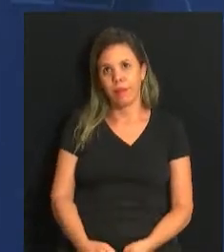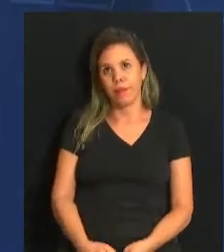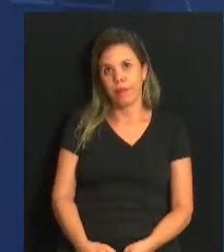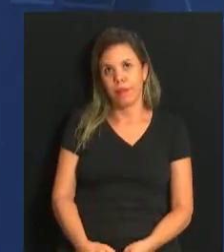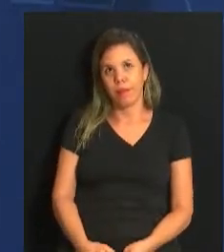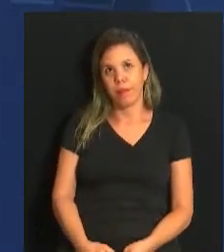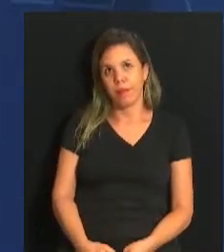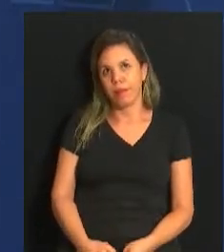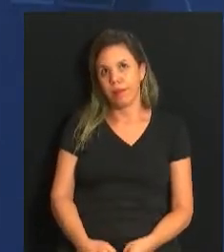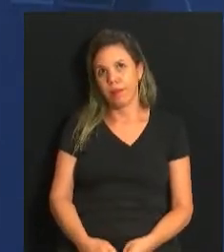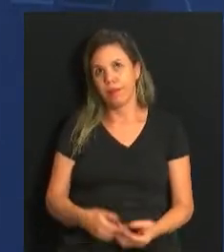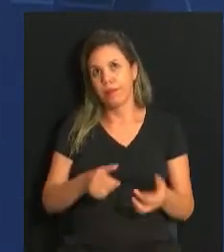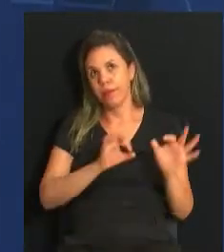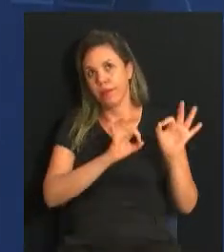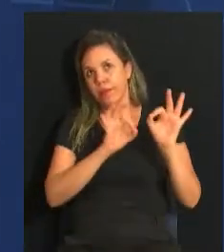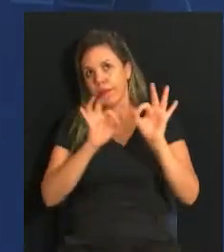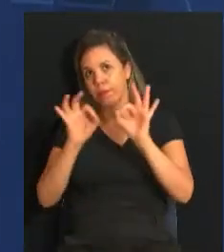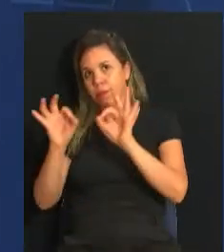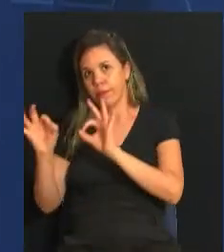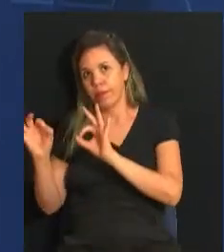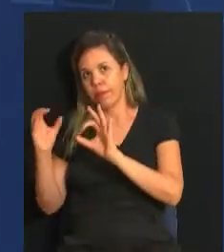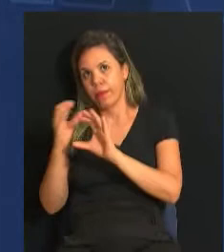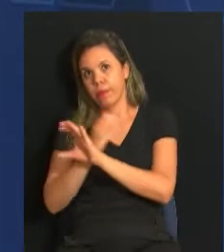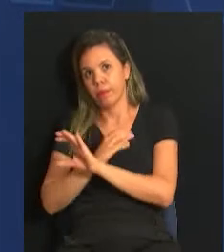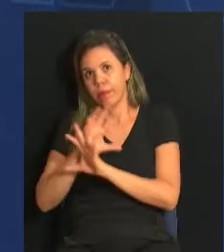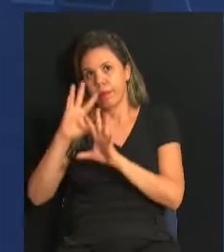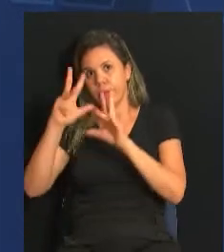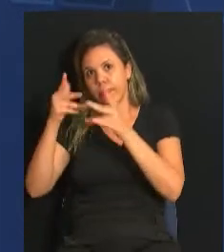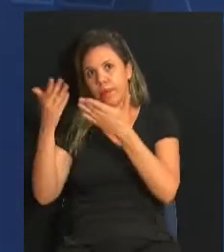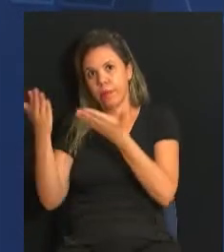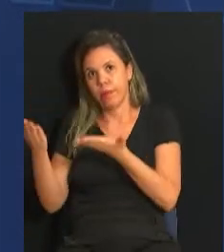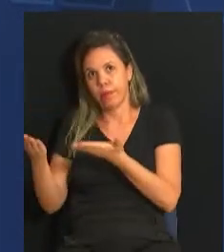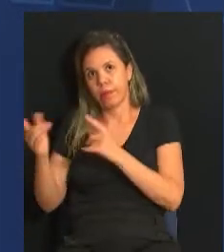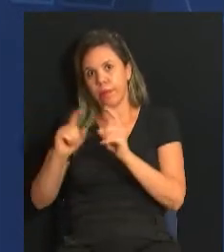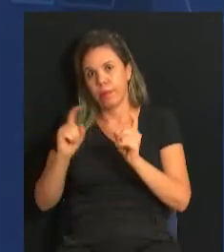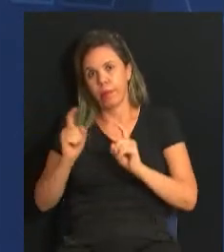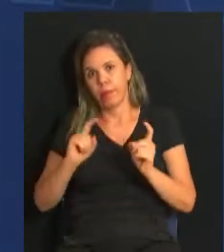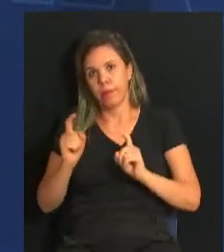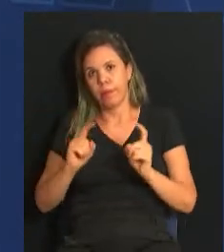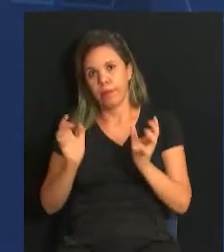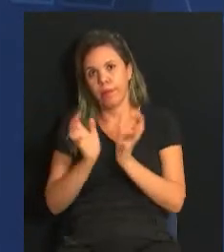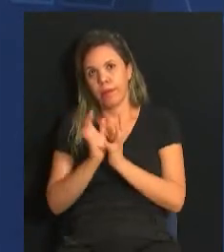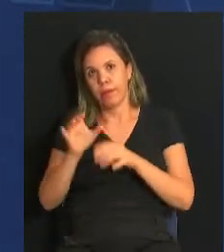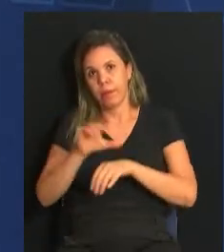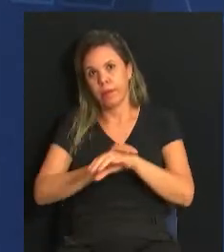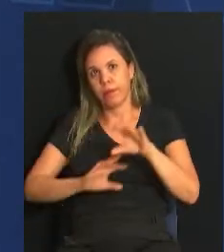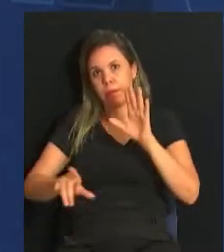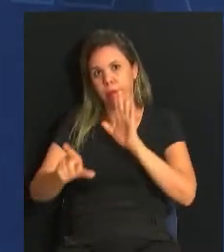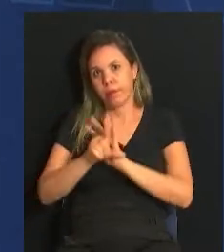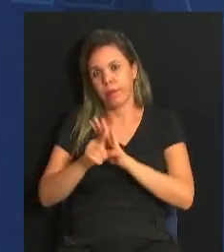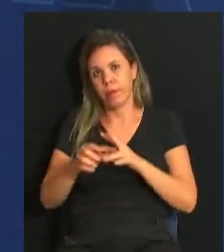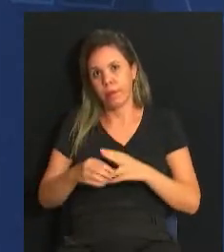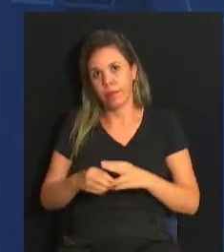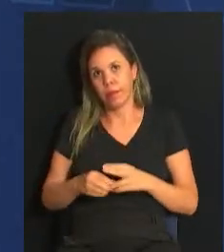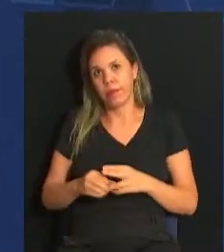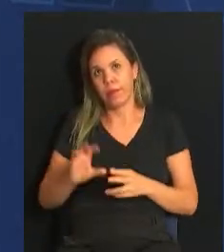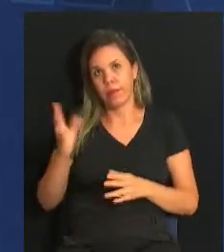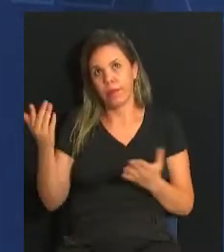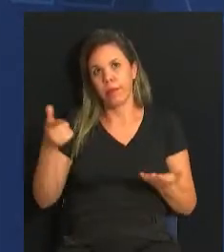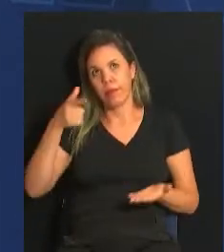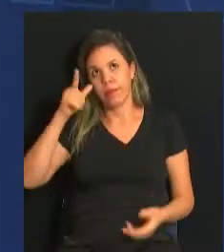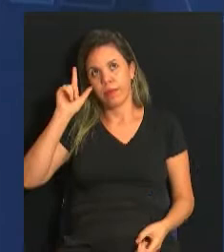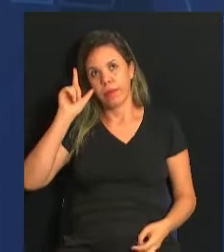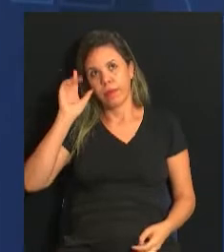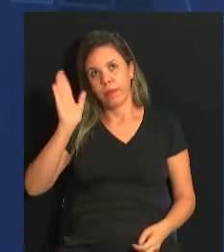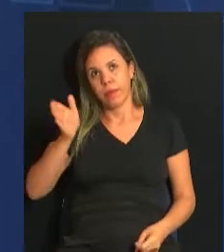quem quer acompanhar na íntegra esta reunião da comissão de Constituição legalidade que aconteceu ontem